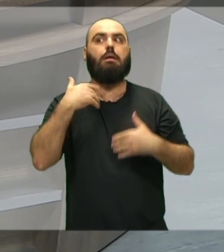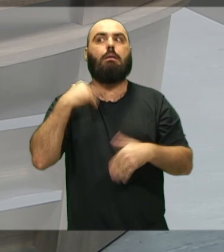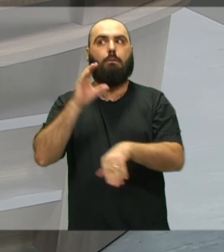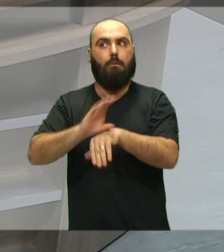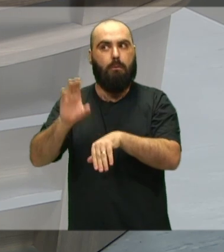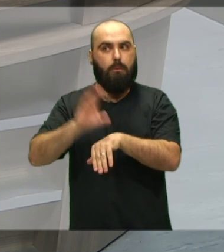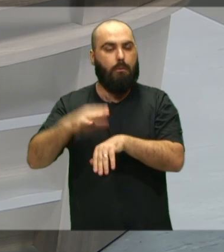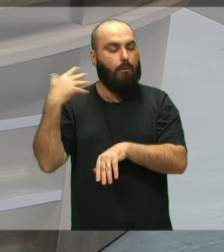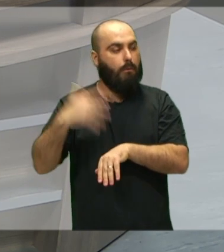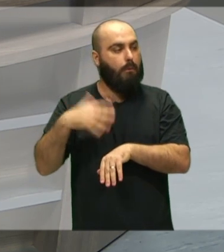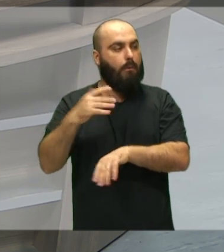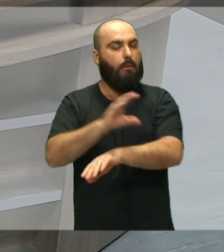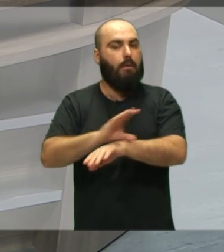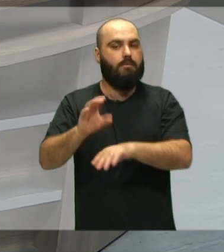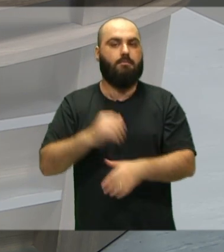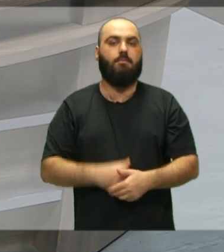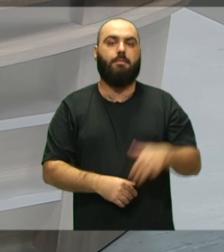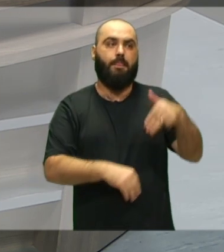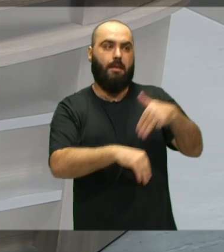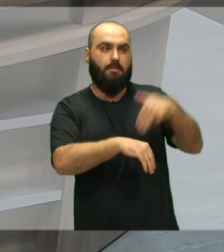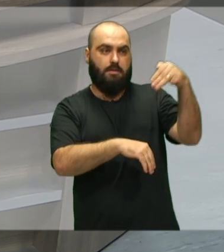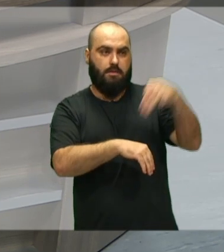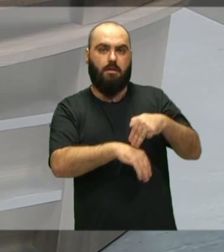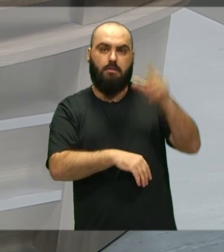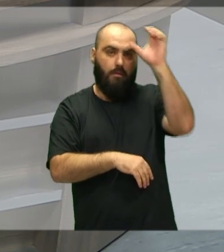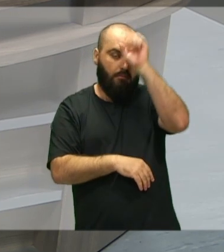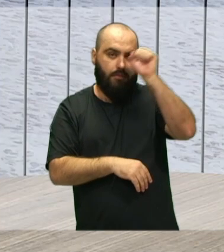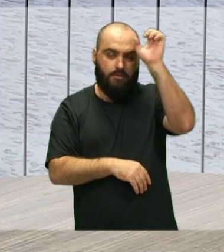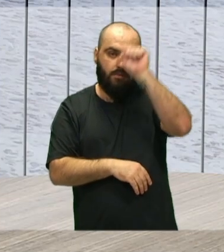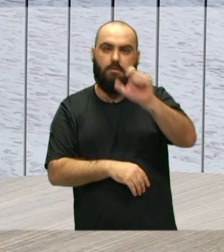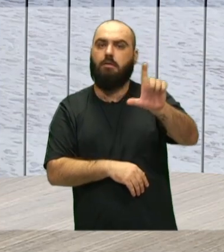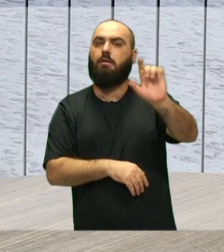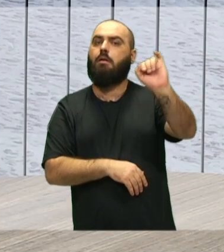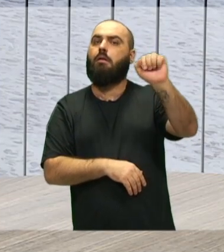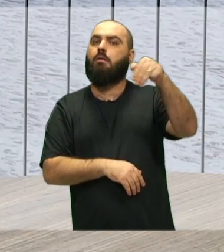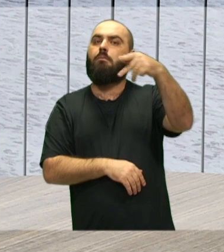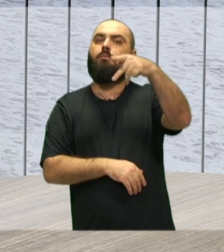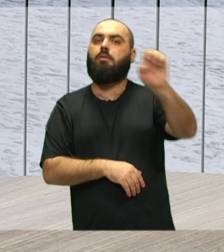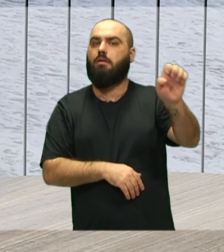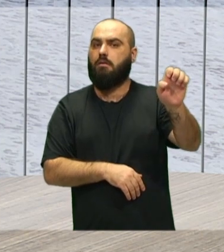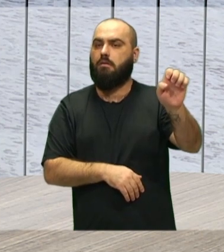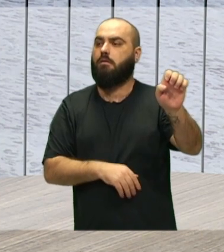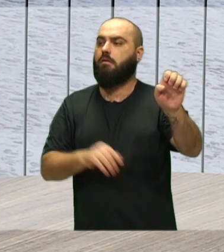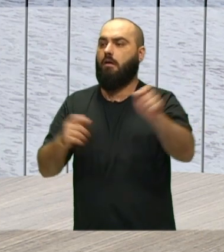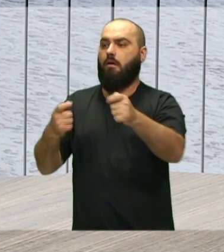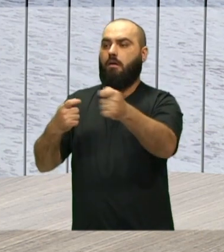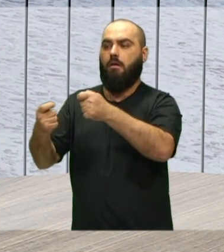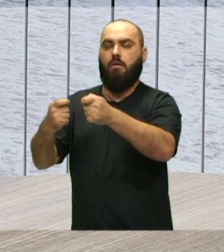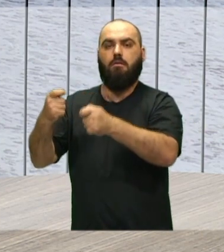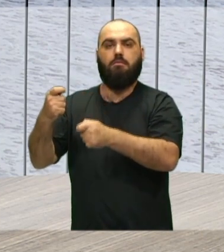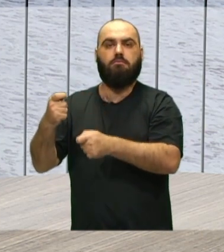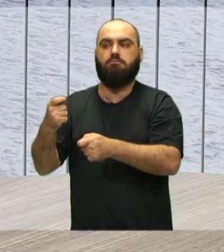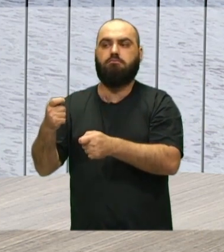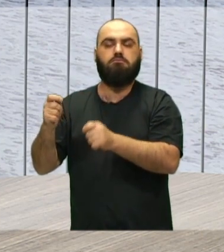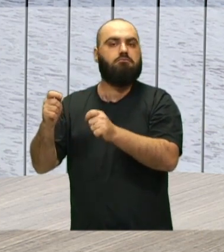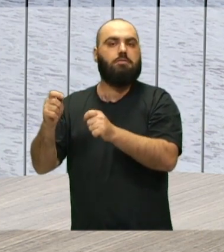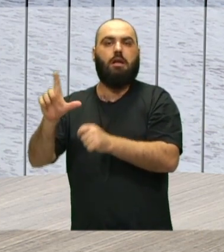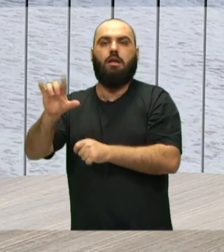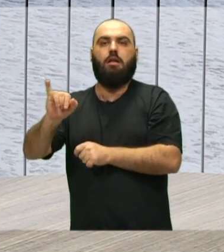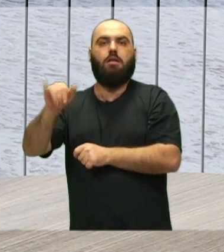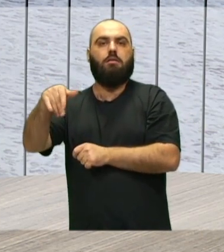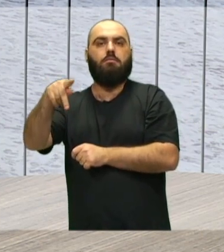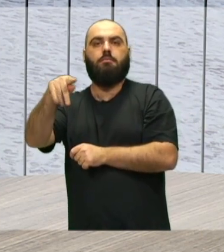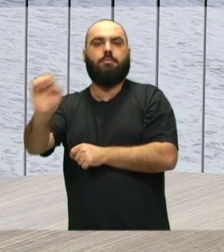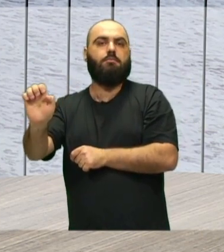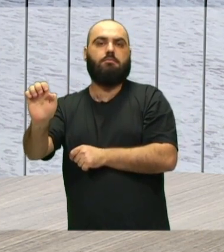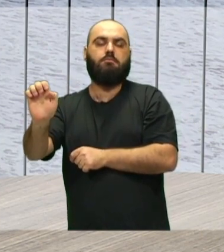cursinhos. No mestrado a gente aprendeu o LIMP, na administração pública a gente não larga o LIMP, e numa reunião, num debate, seja na